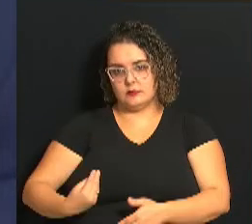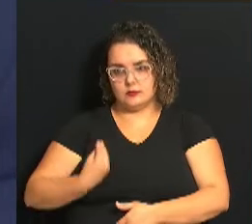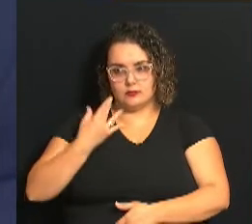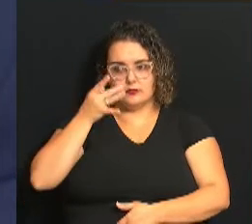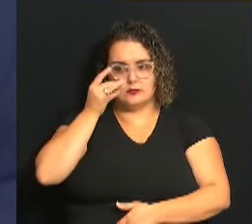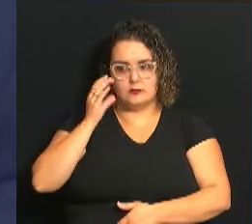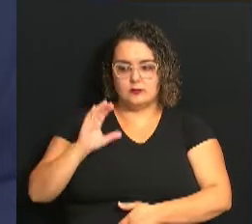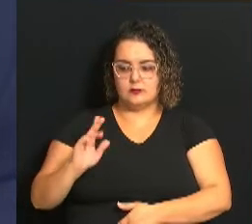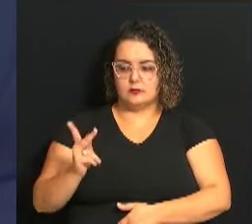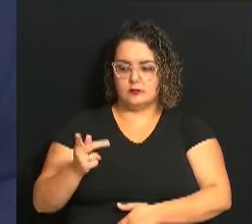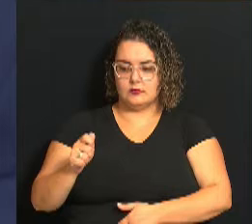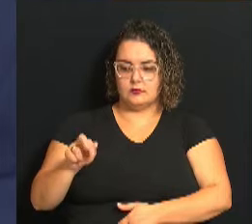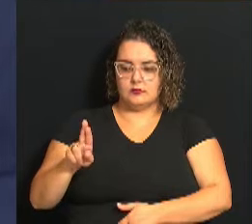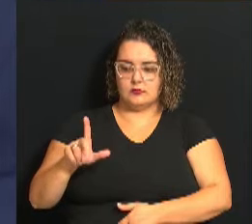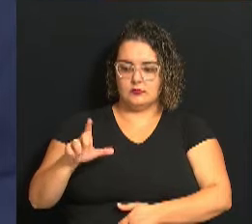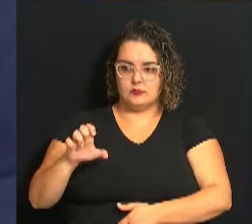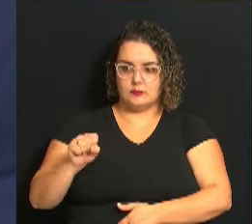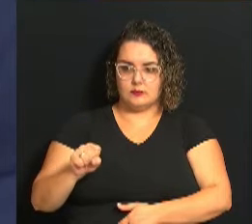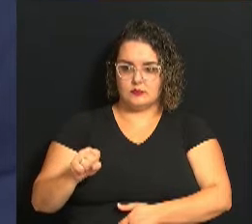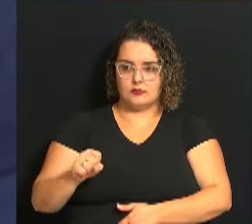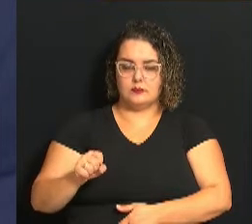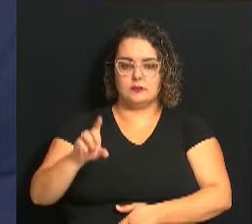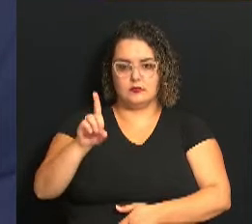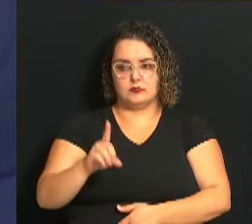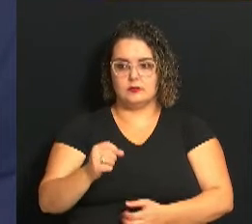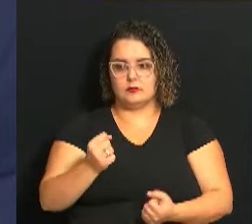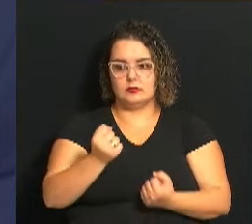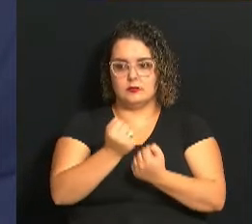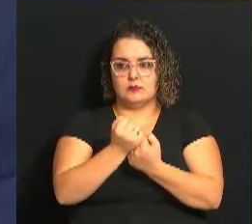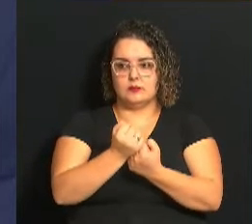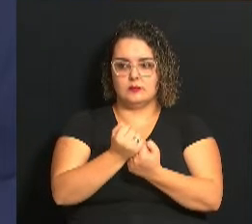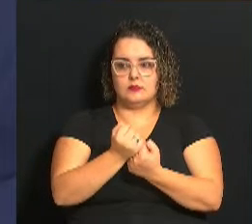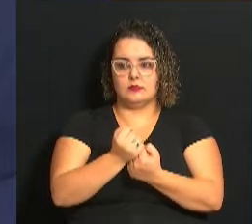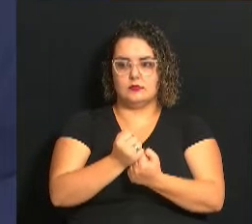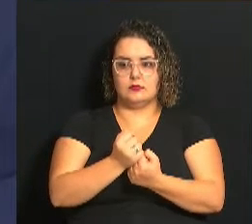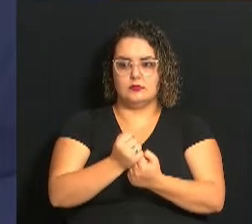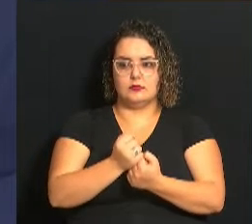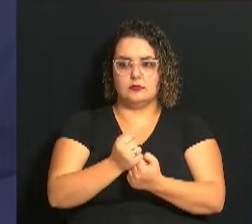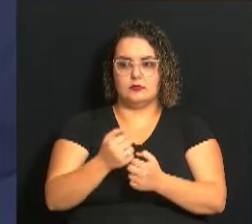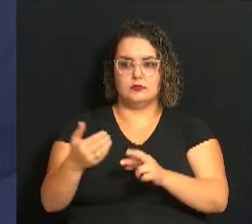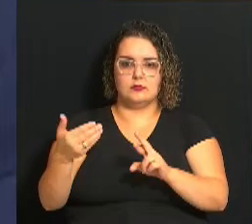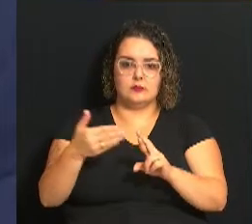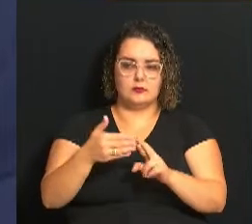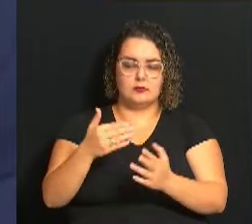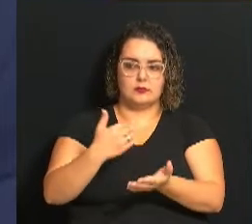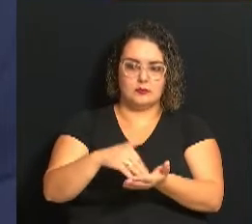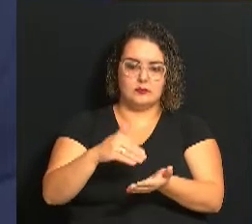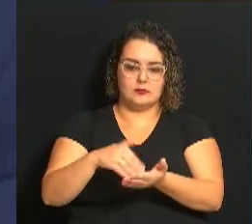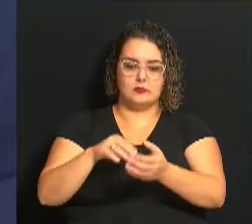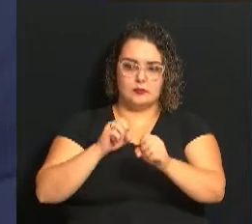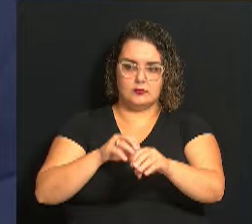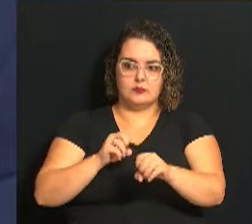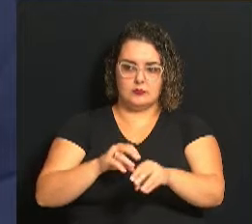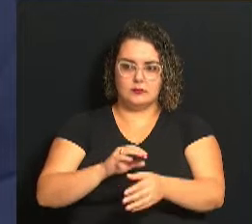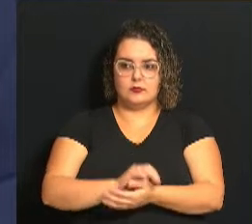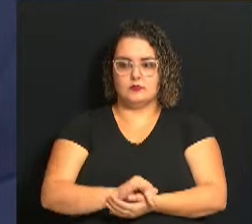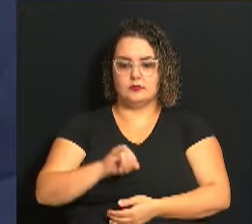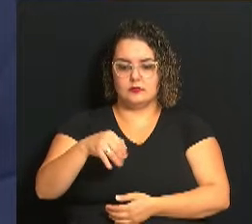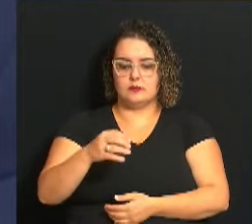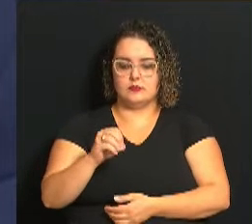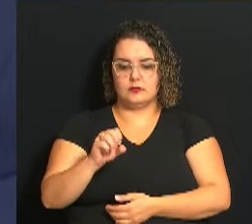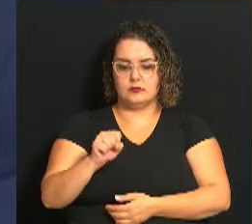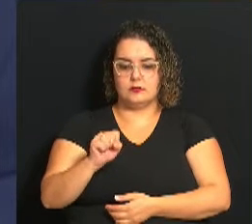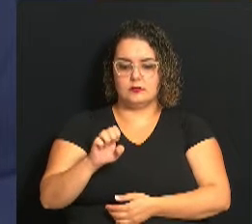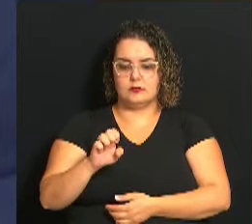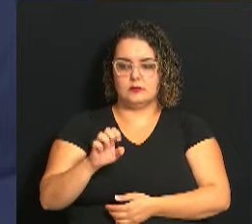Charles, que é diretor de apoio à escola, representando a Secretaria de Educação, nosso secretário José Tadeu